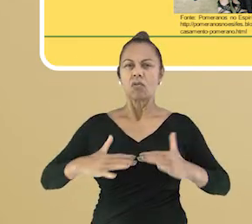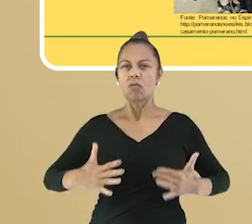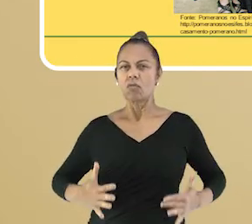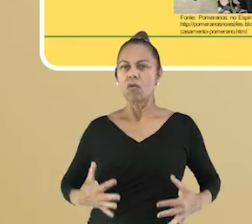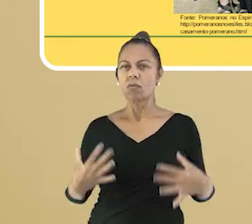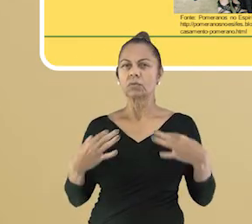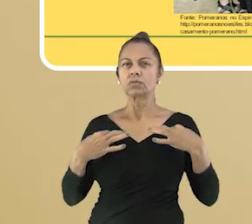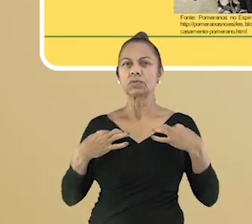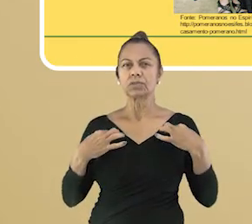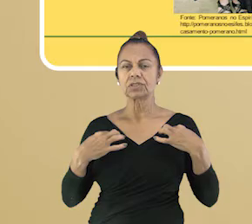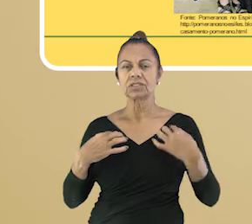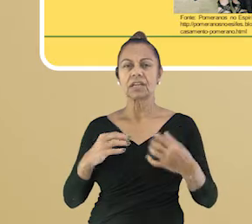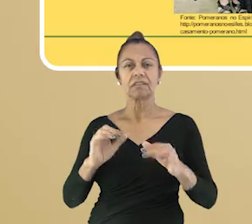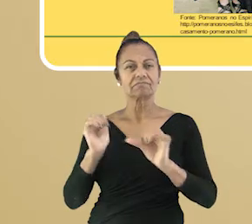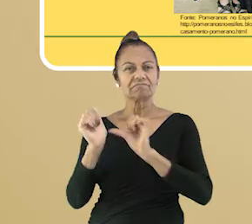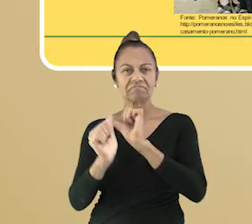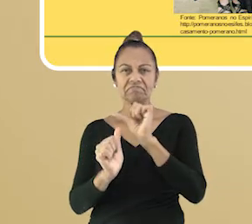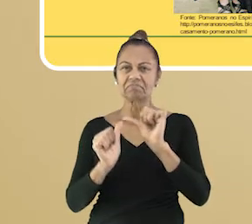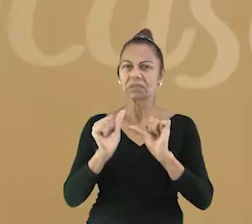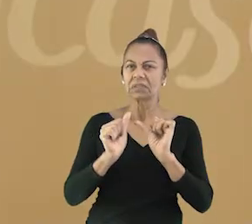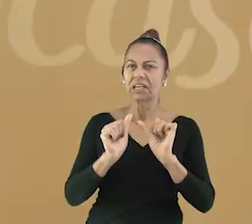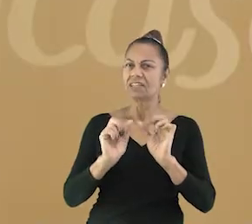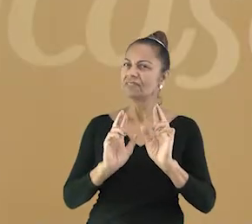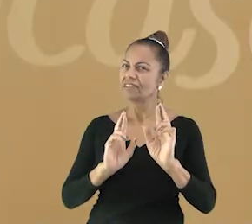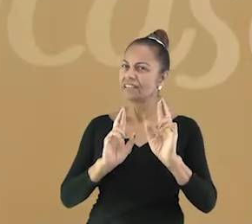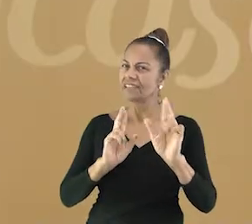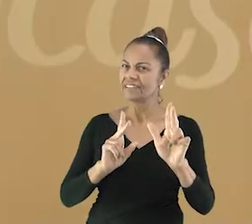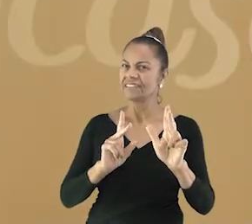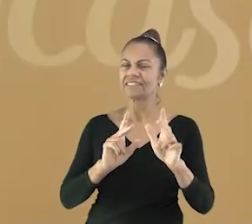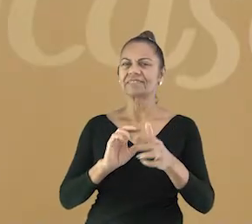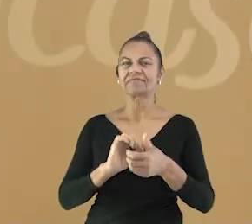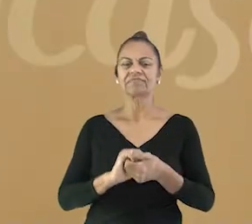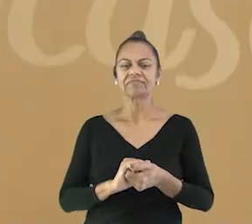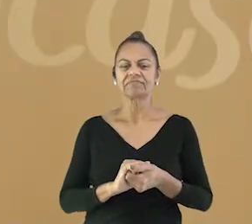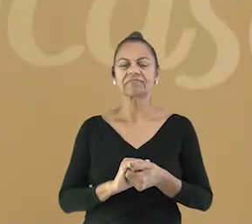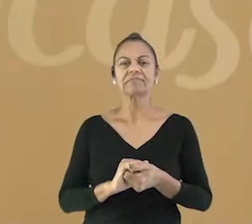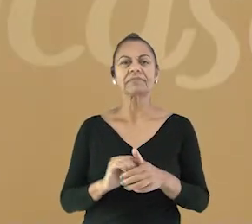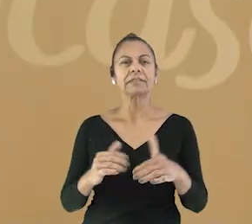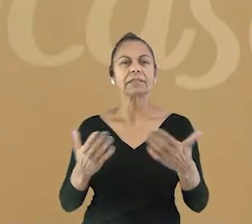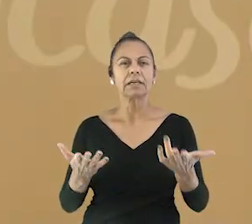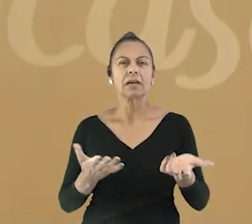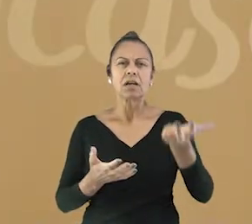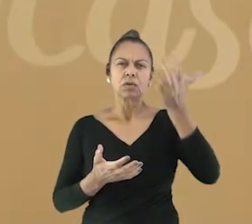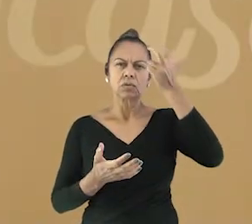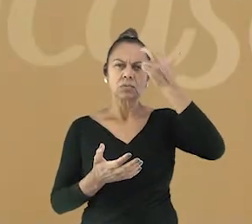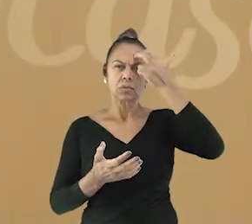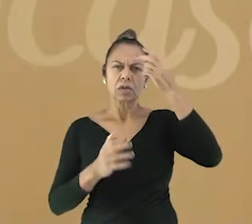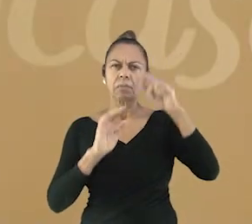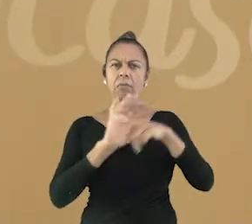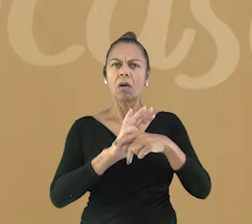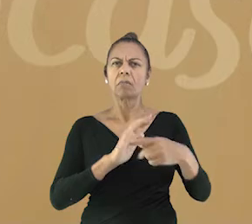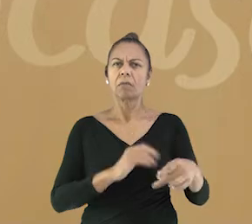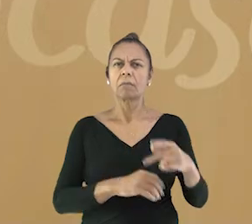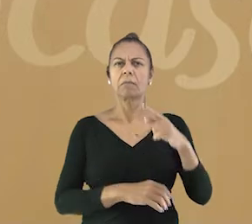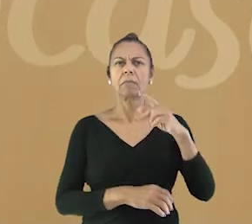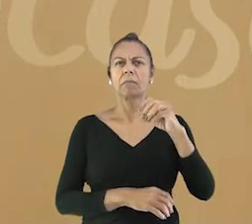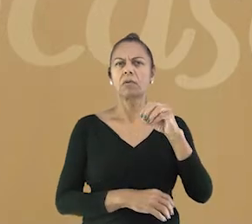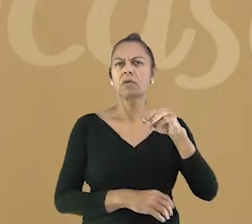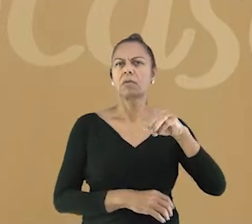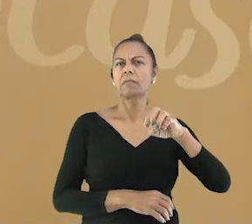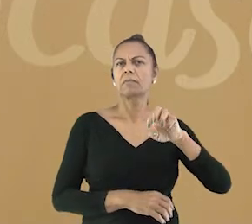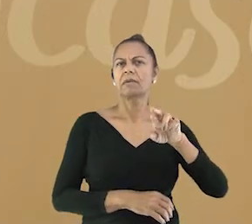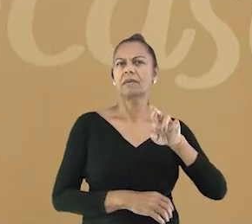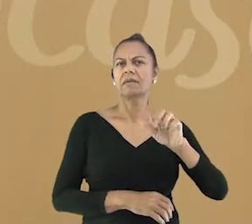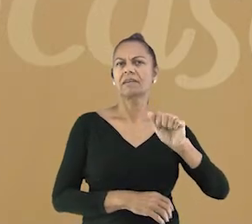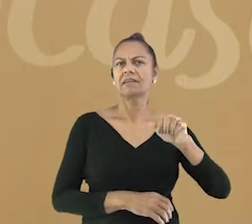comidas como salgados, tortas e bolos. Porém, a forma como o casamento é celebrado e até mesmo a